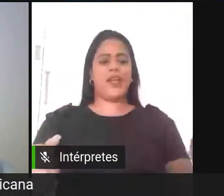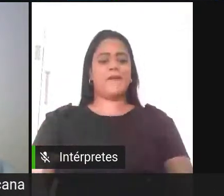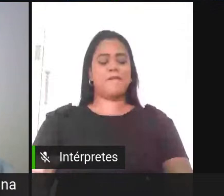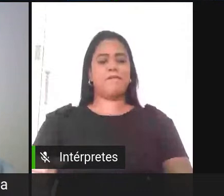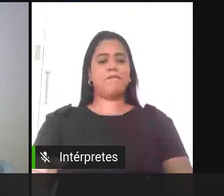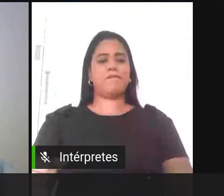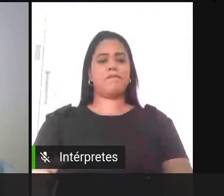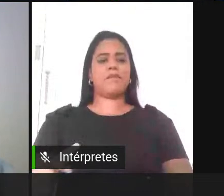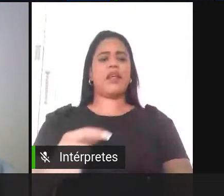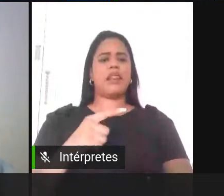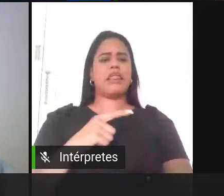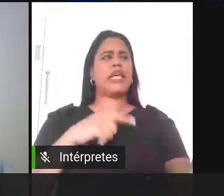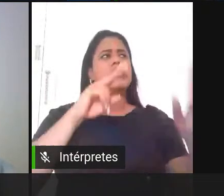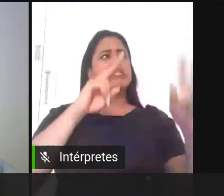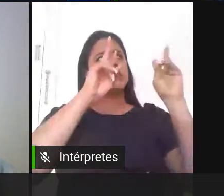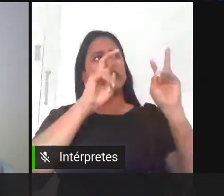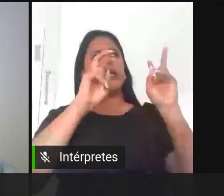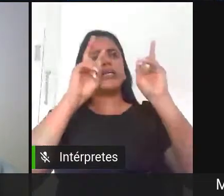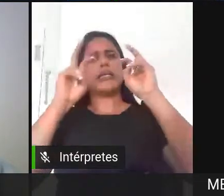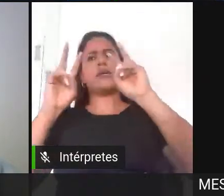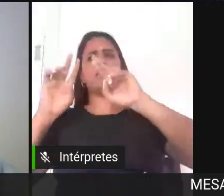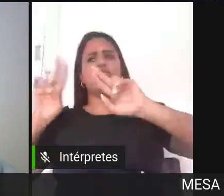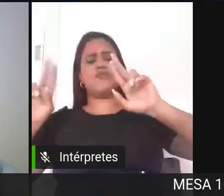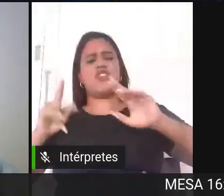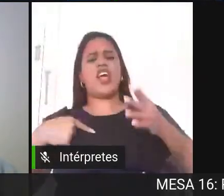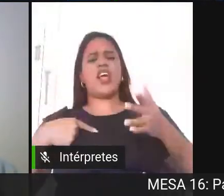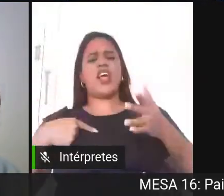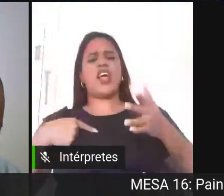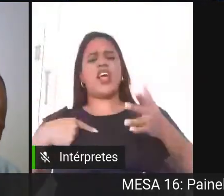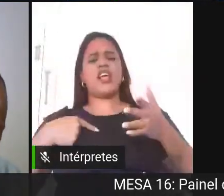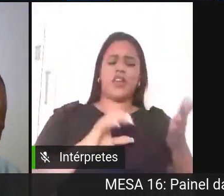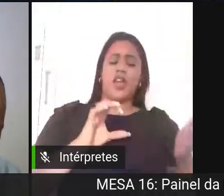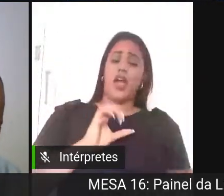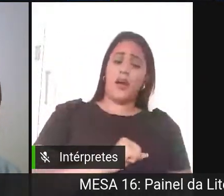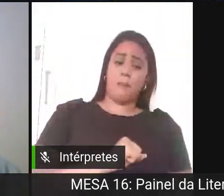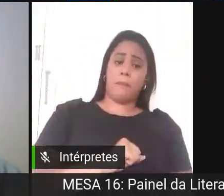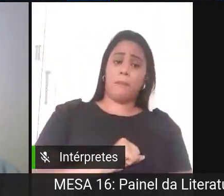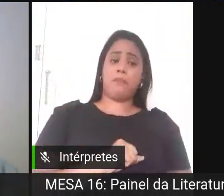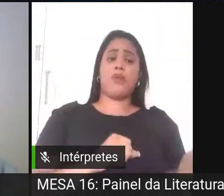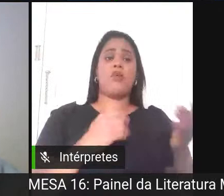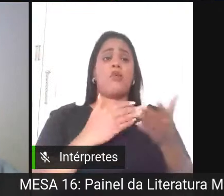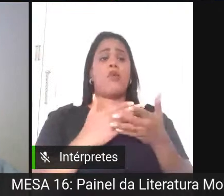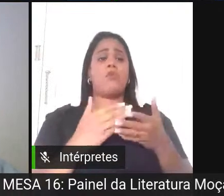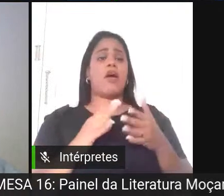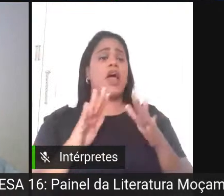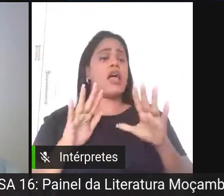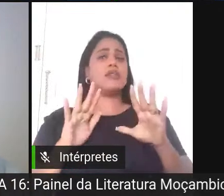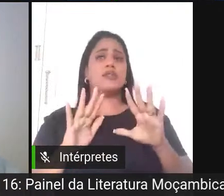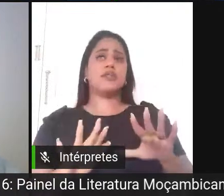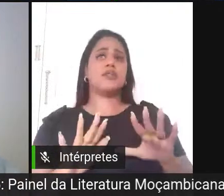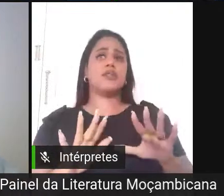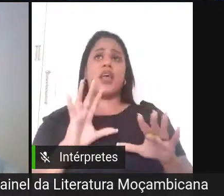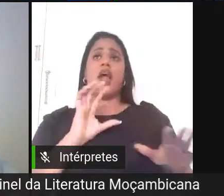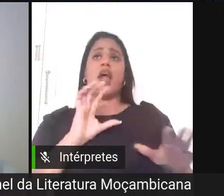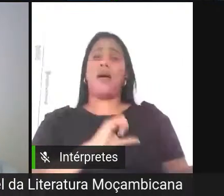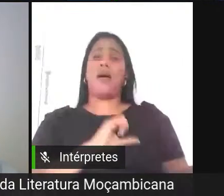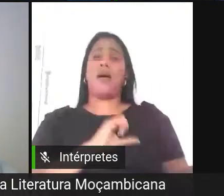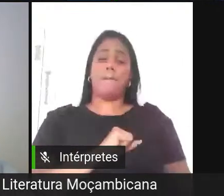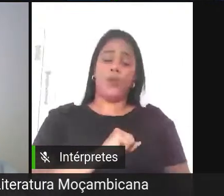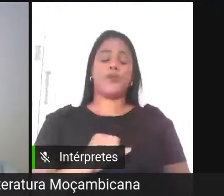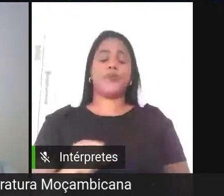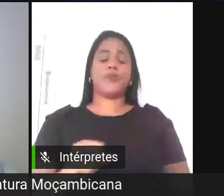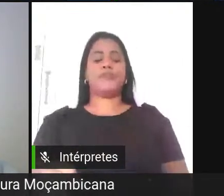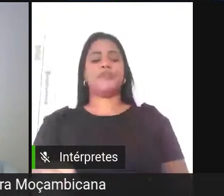diferente. Eu já escrevi sobre amor. Aliás, eu acho que se começa a escrever assim, primeiro, sobre amor,